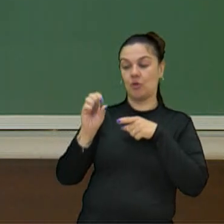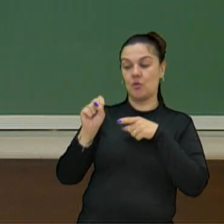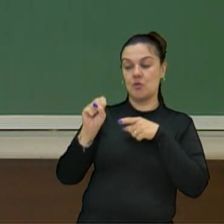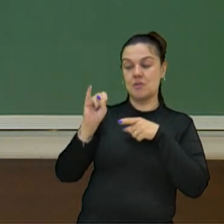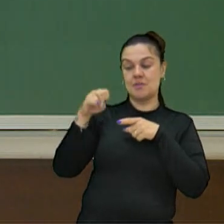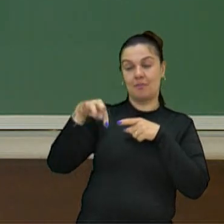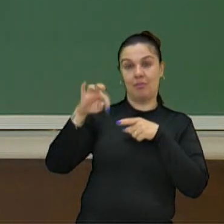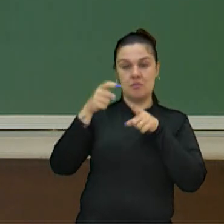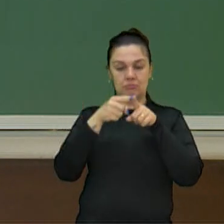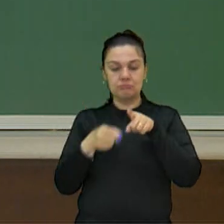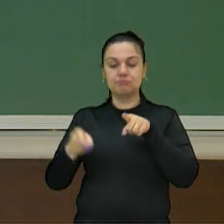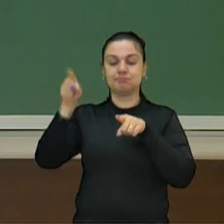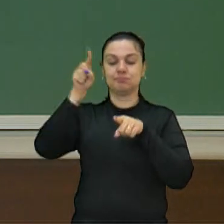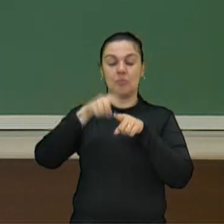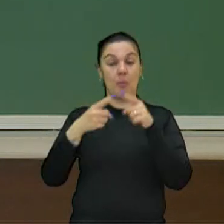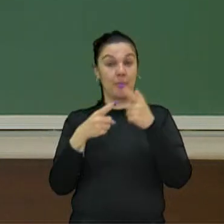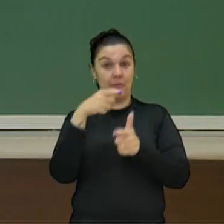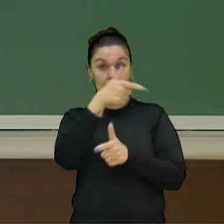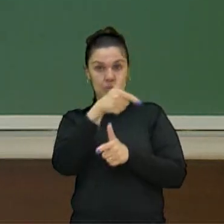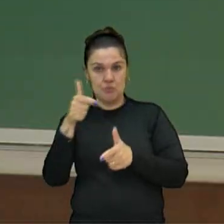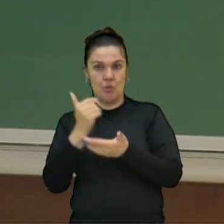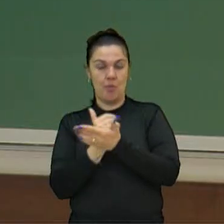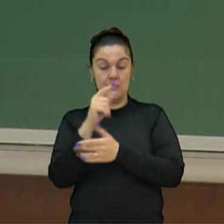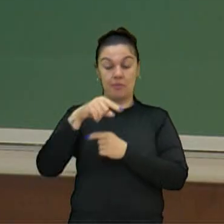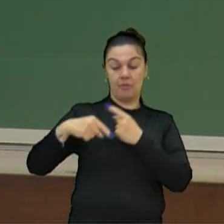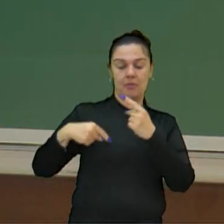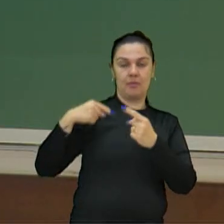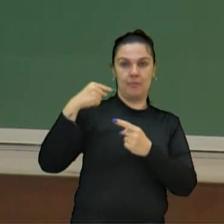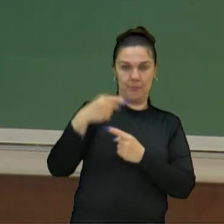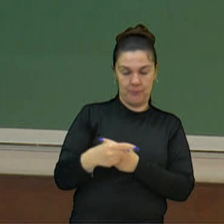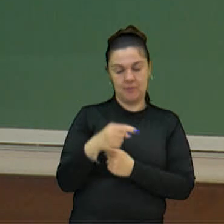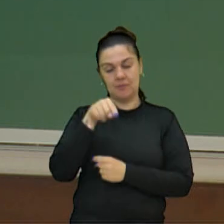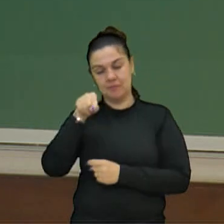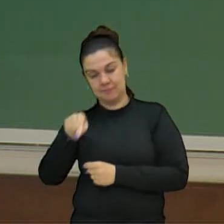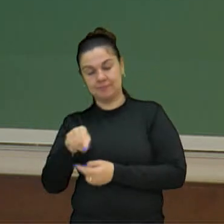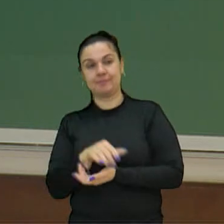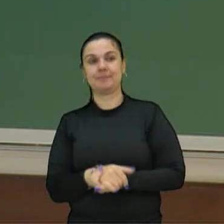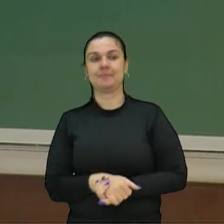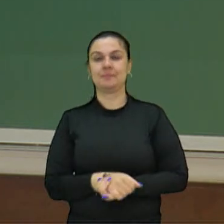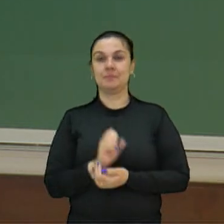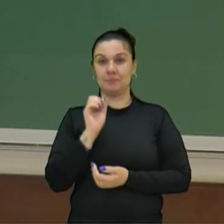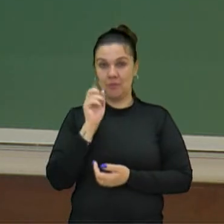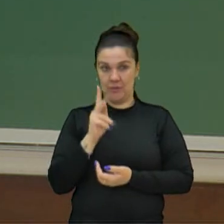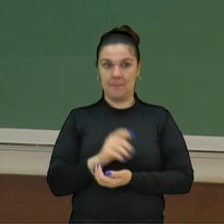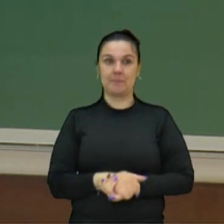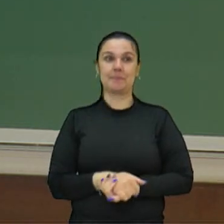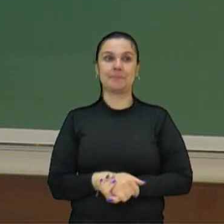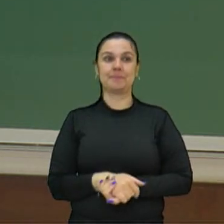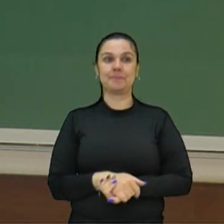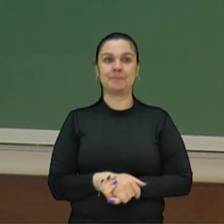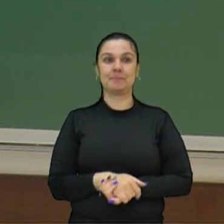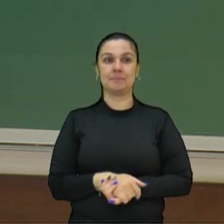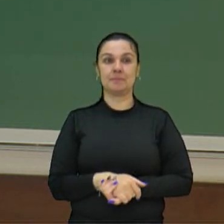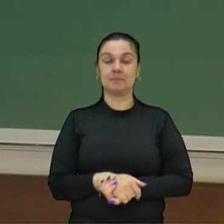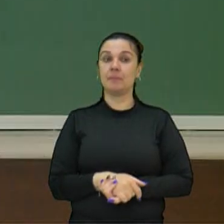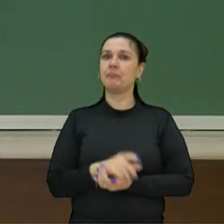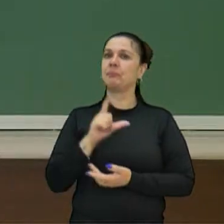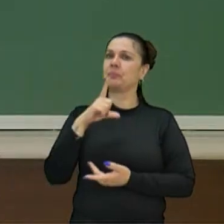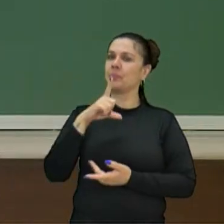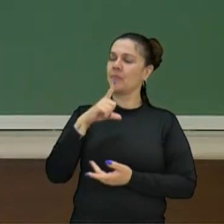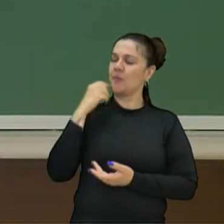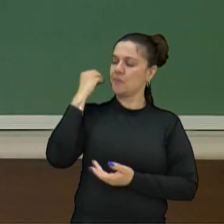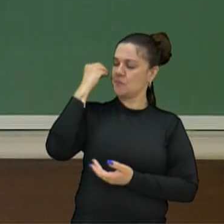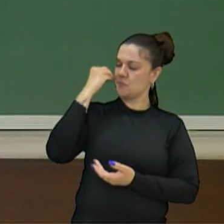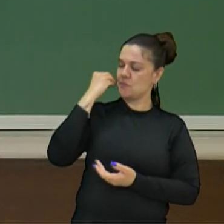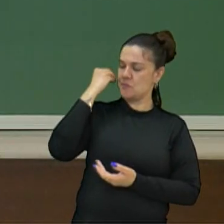não tinha oxigênio no começo, oxigênio surgiu depois, então respiração aeróbica também tem que ter surgido depois. Tem uma